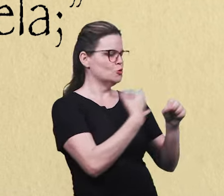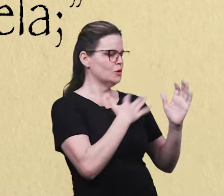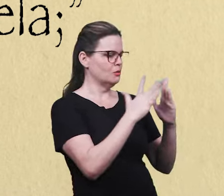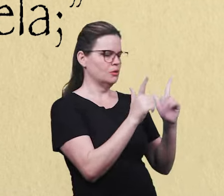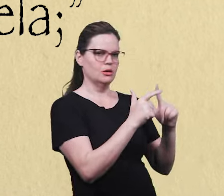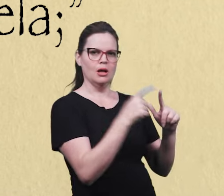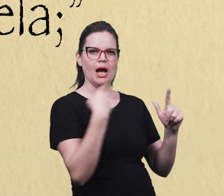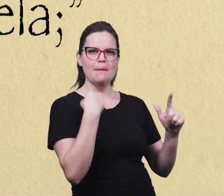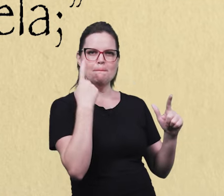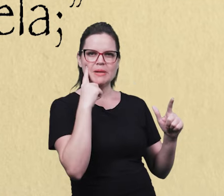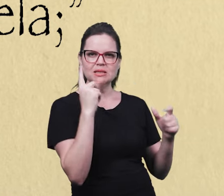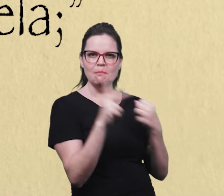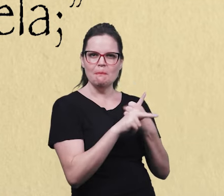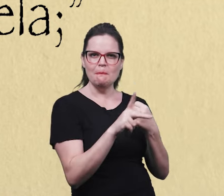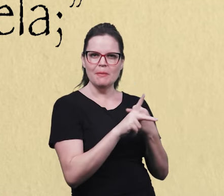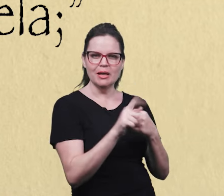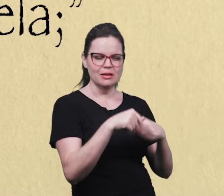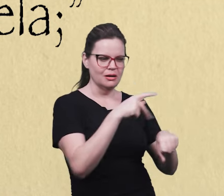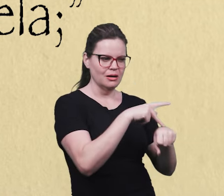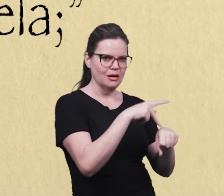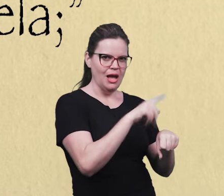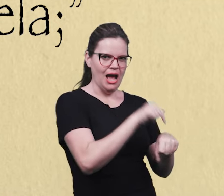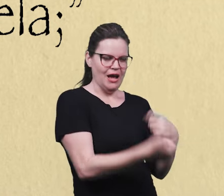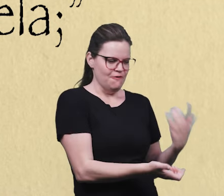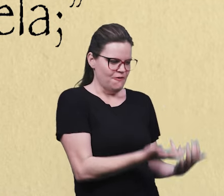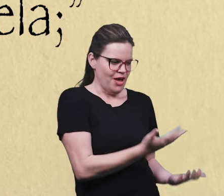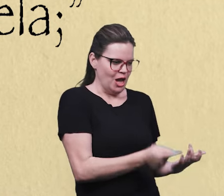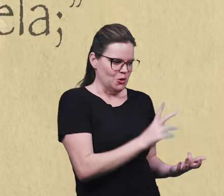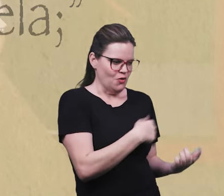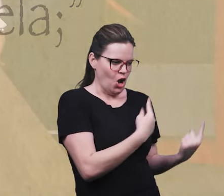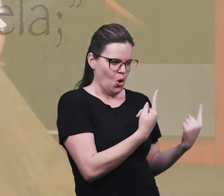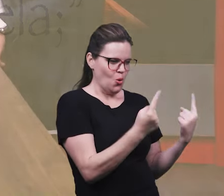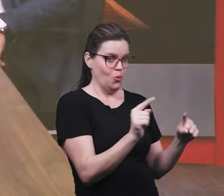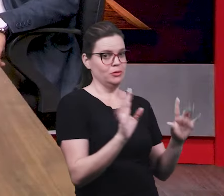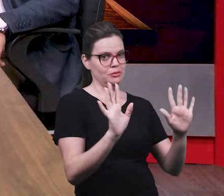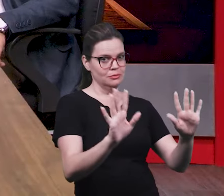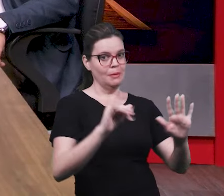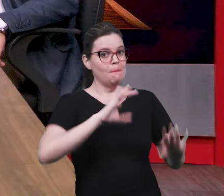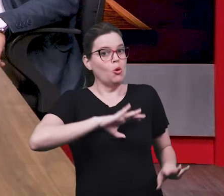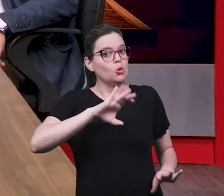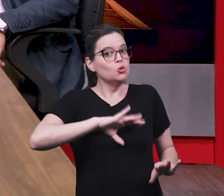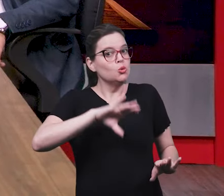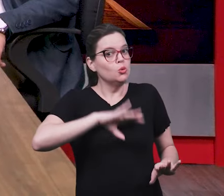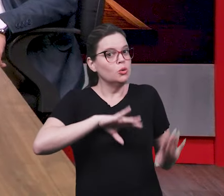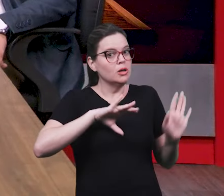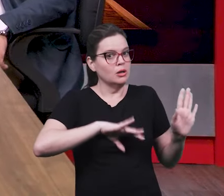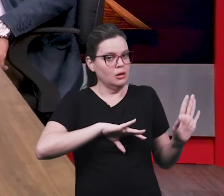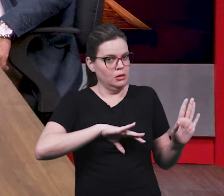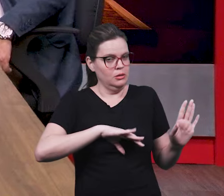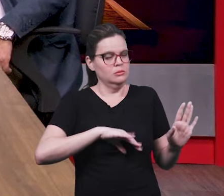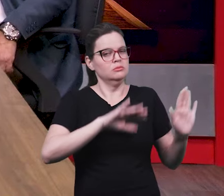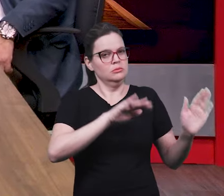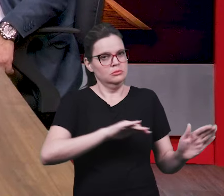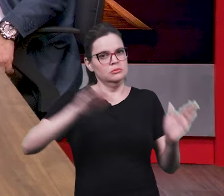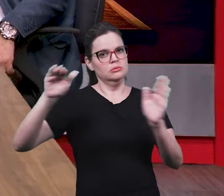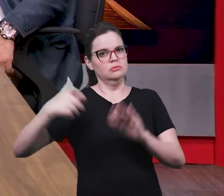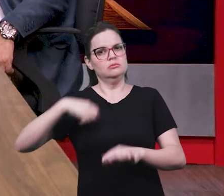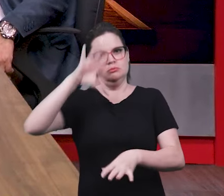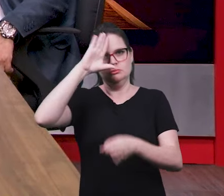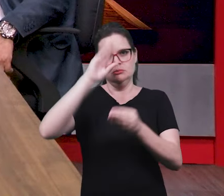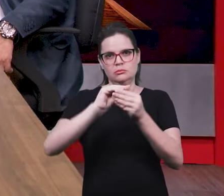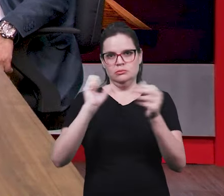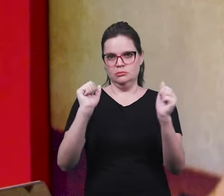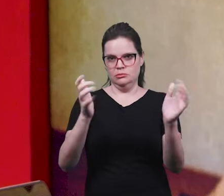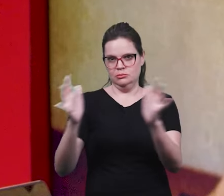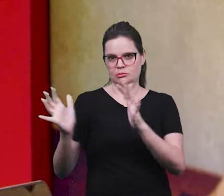pedra. E as portas do inferno não prevalecerão contra ela. Você veja só, a igreja, os fiéis foram a